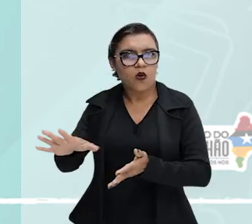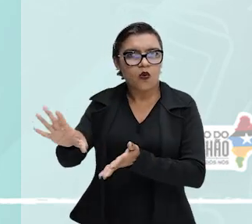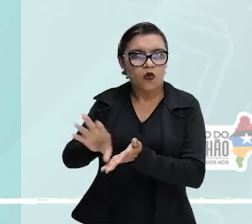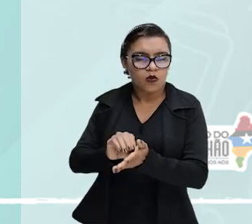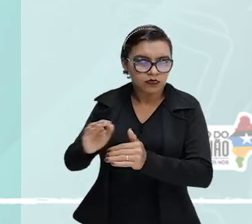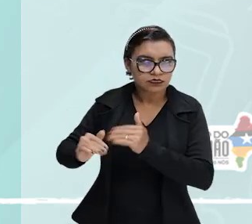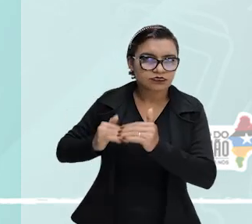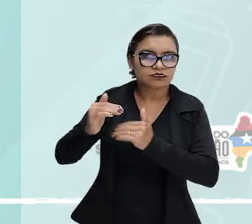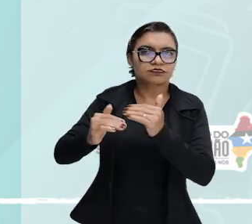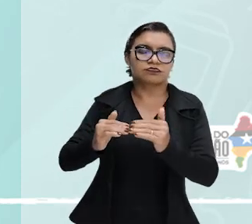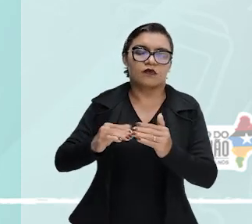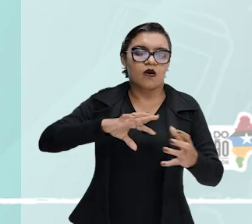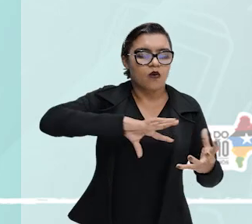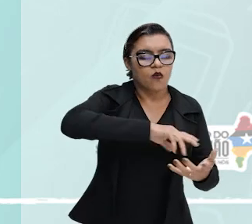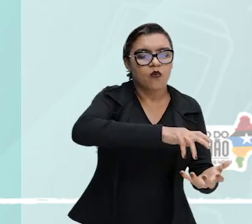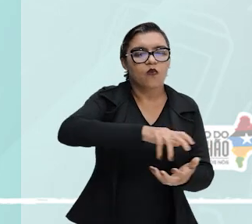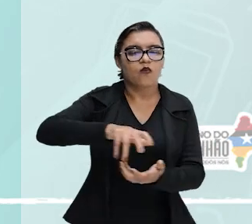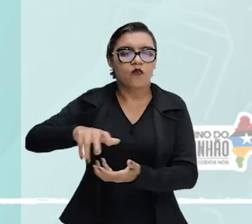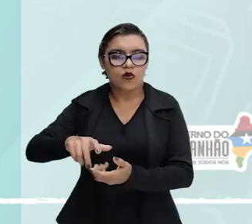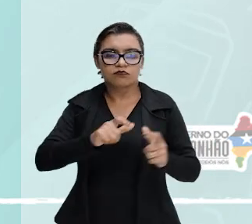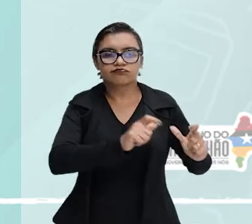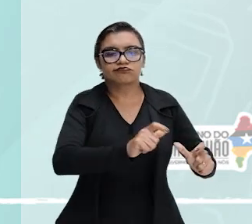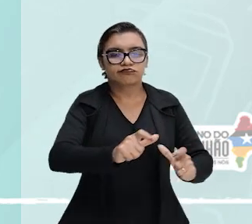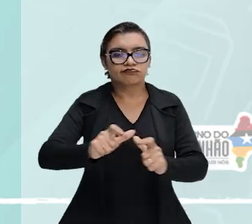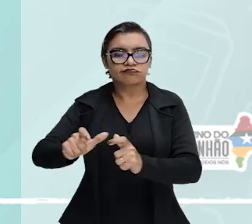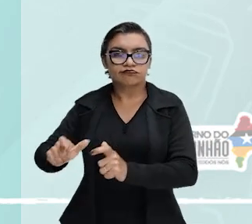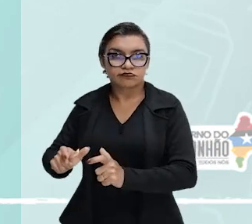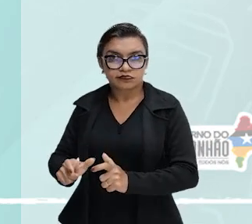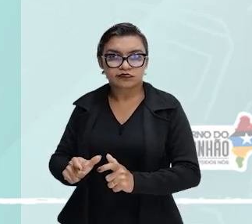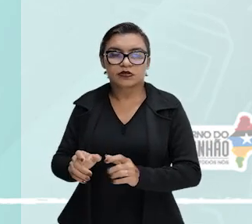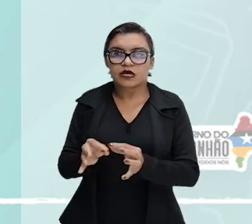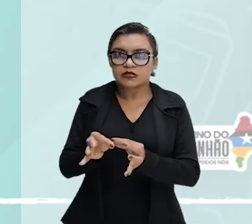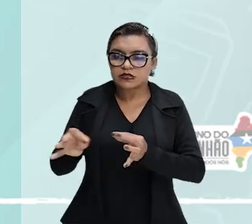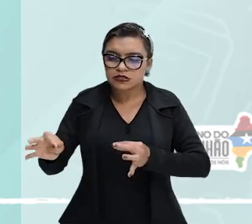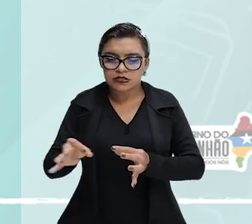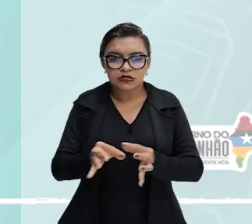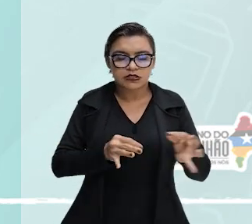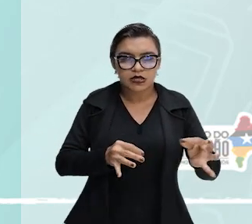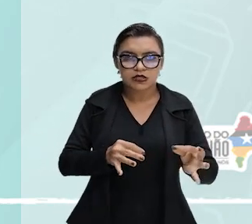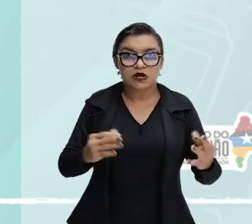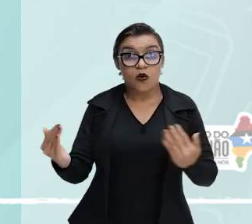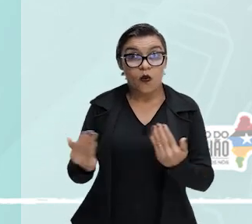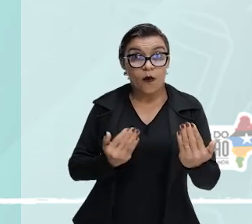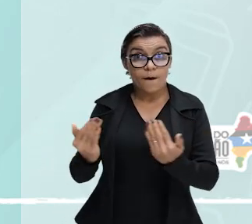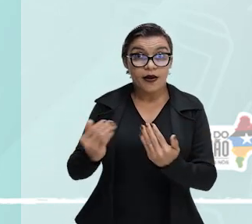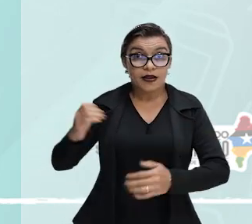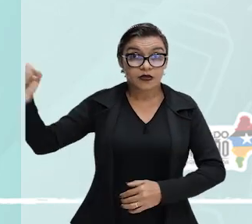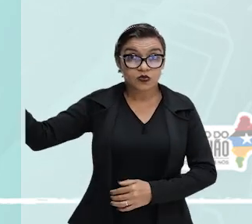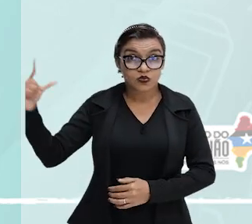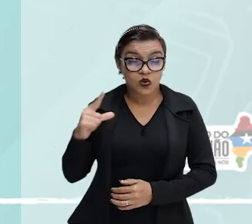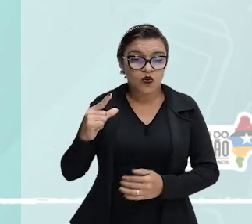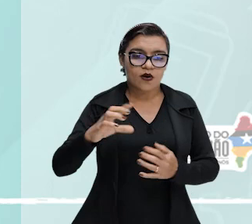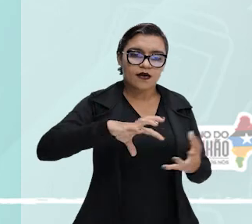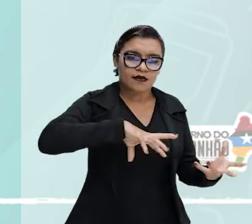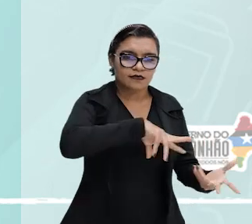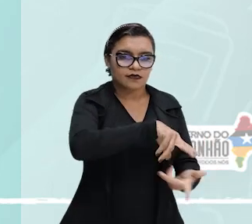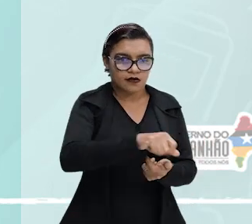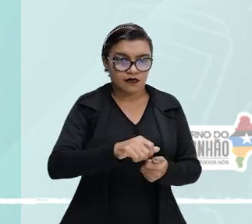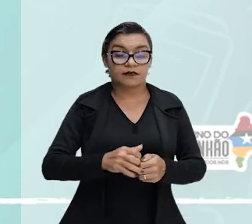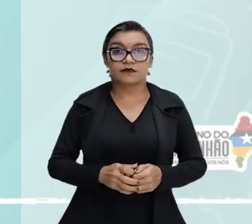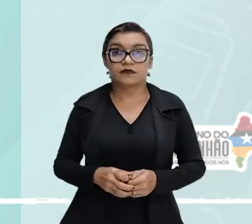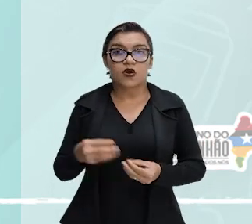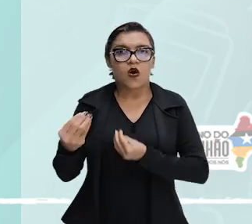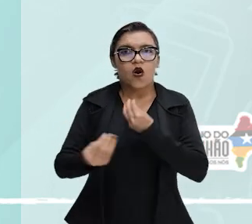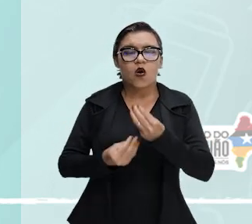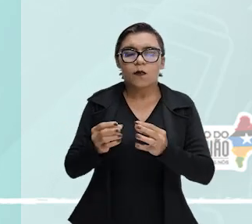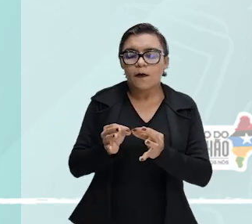dos períodos dos planetas e a determinação de suas distâncias ao Sol relativas à Terra. Ok? Então, ele consegue